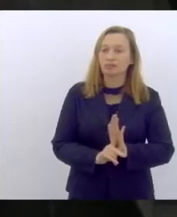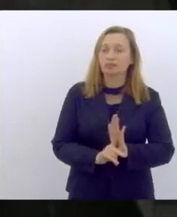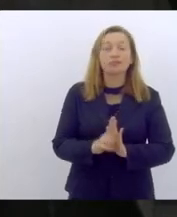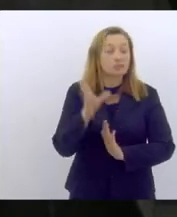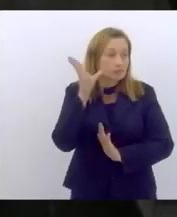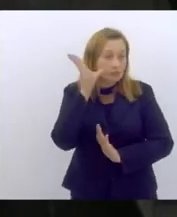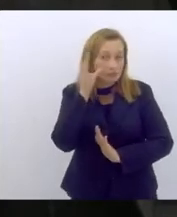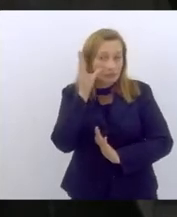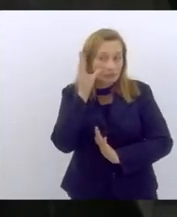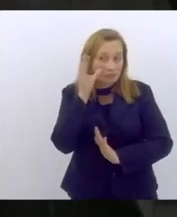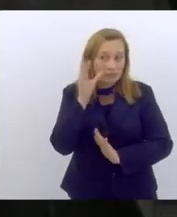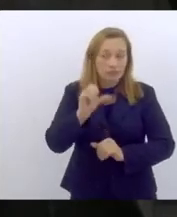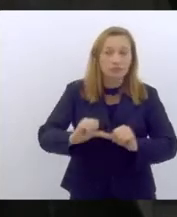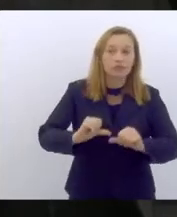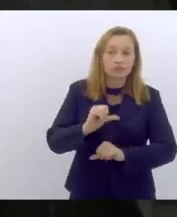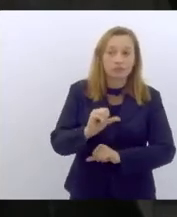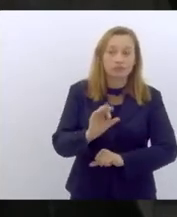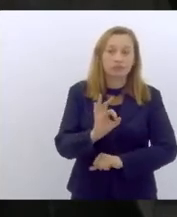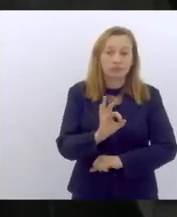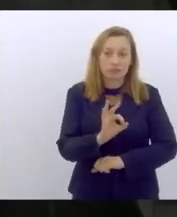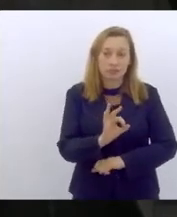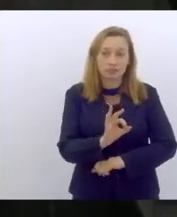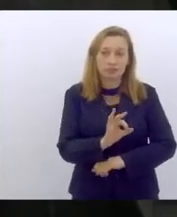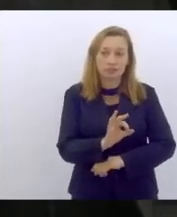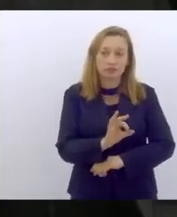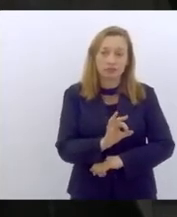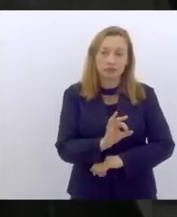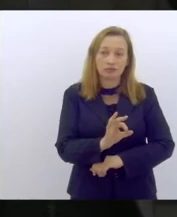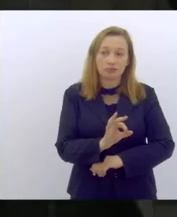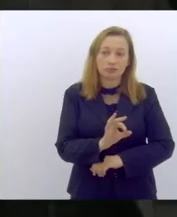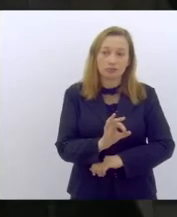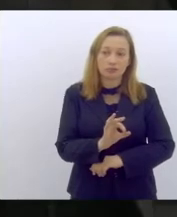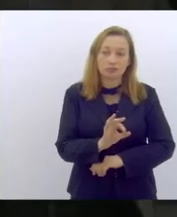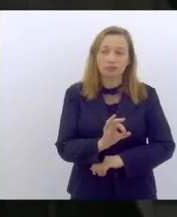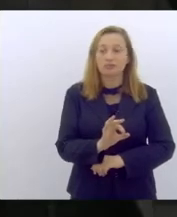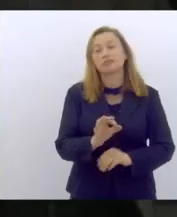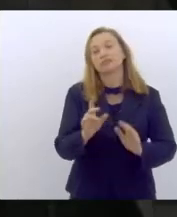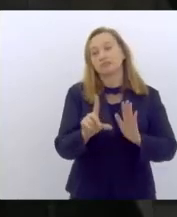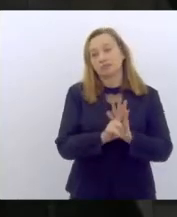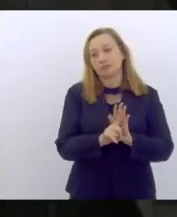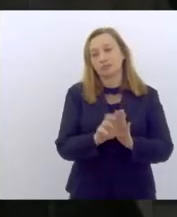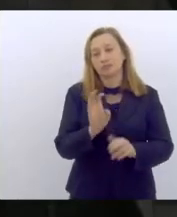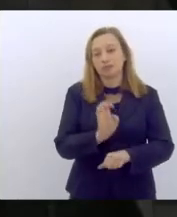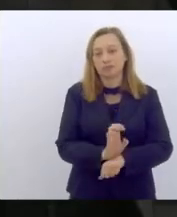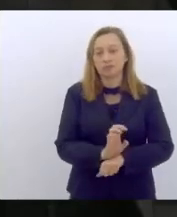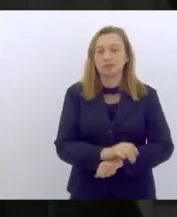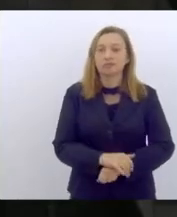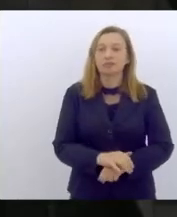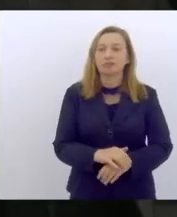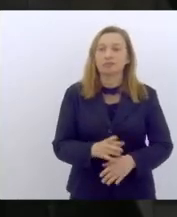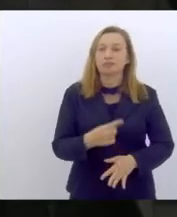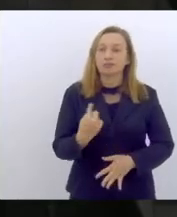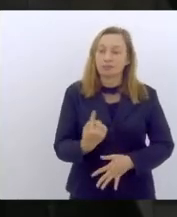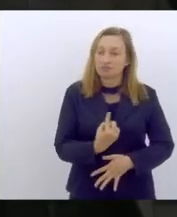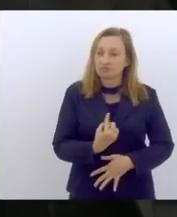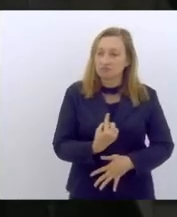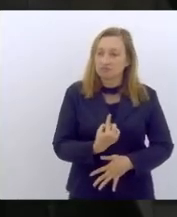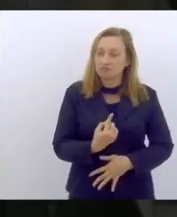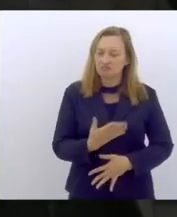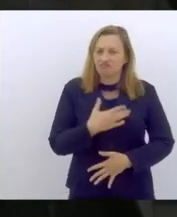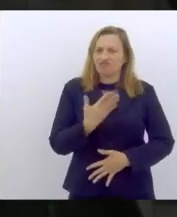interessantes de mudança né na no regramento e nas leis do estado e para nós não é